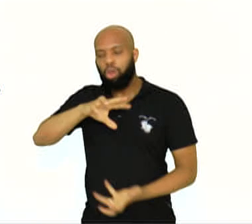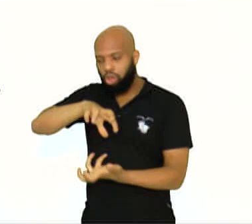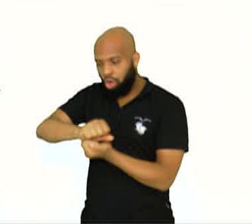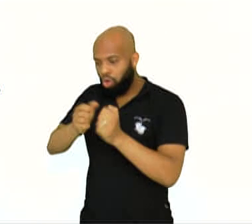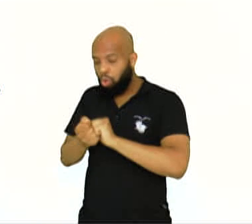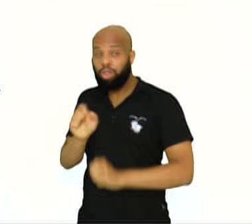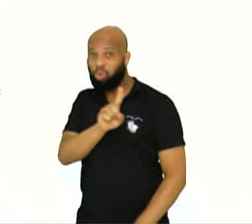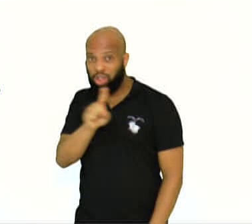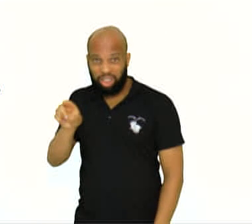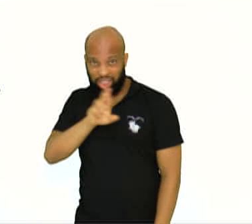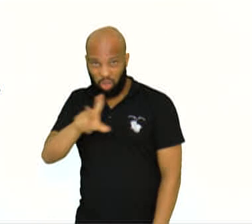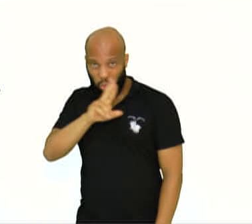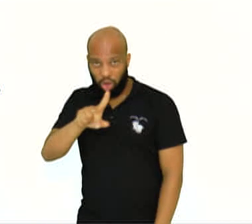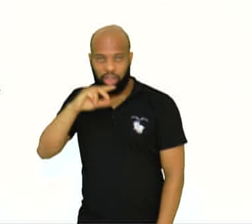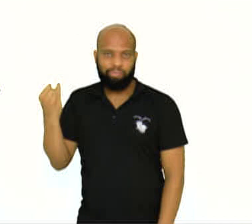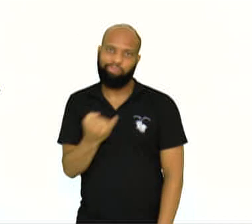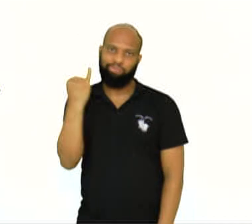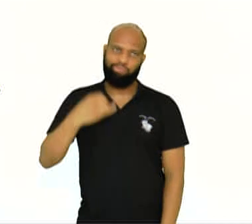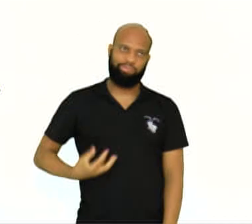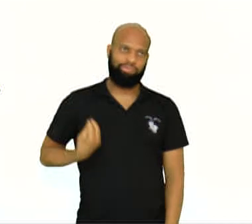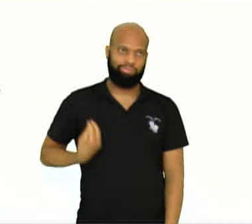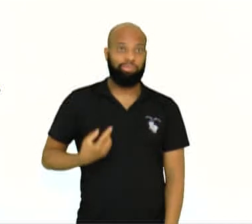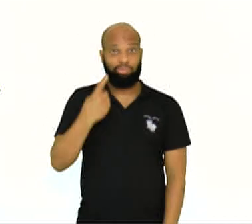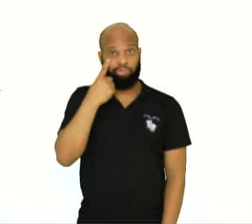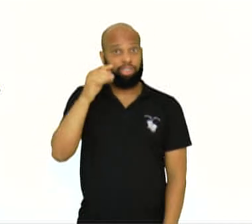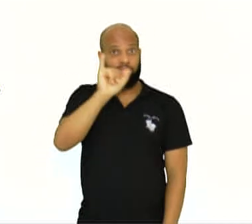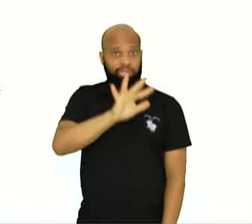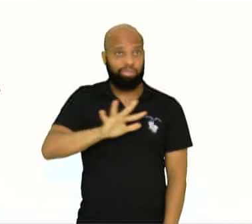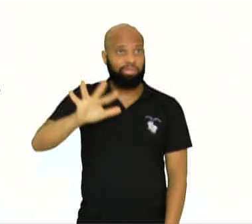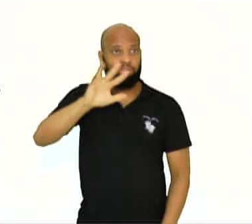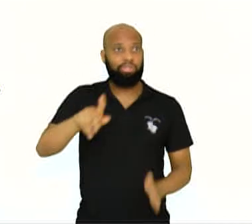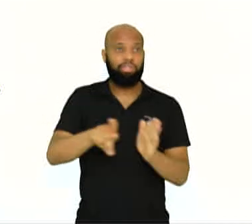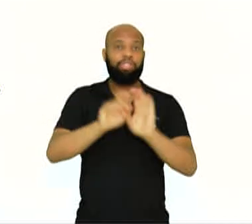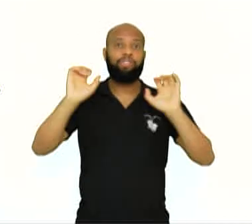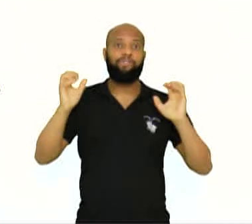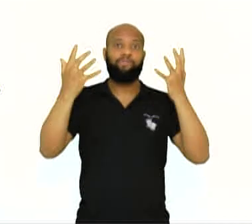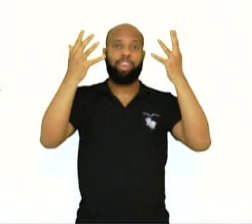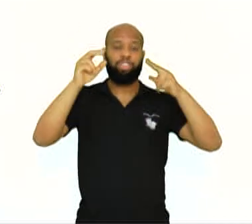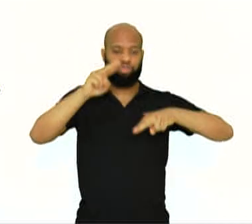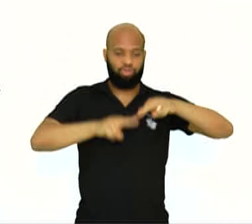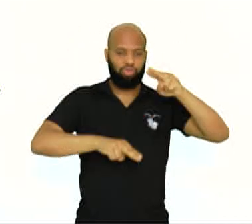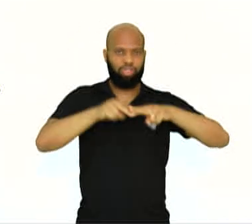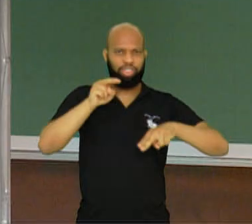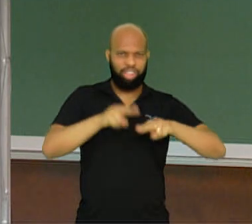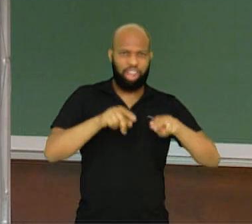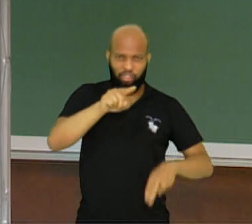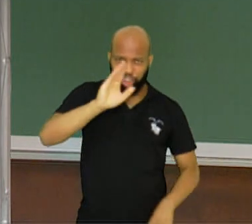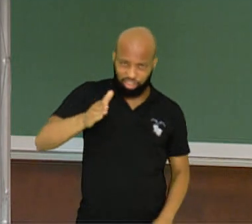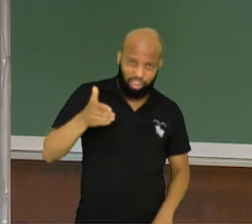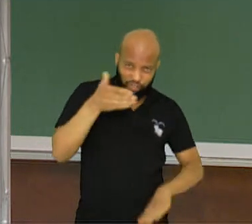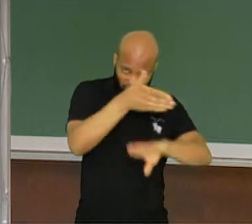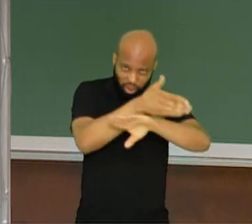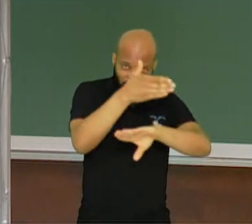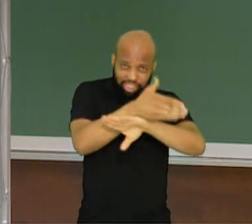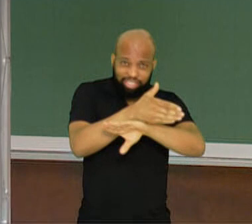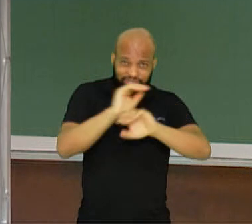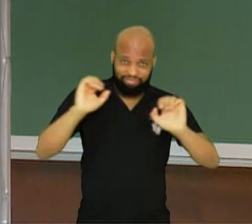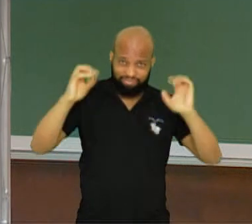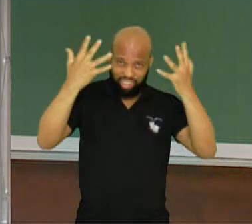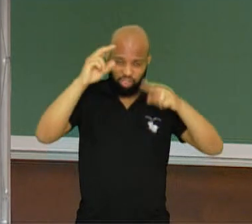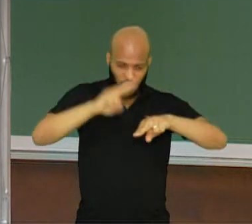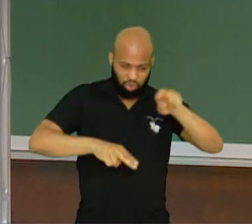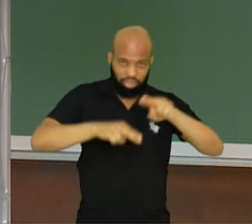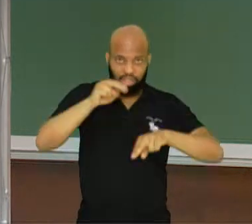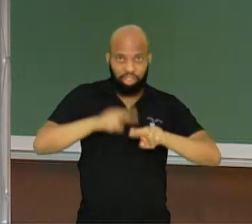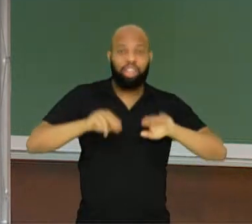importante das nossas vidas. Aqui, por exemplo, eu trouxe uma imagem de uma festa junina. Quem é que nunca foi numa festa junina? E as